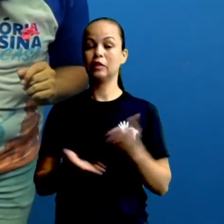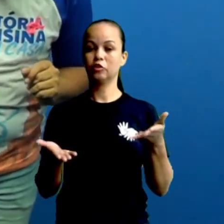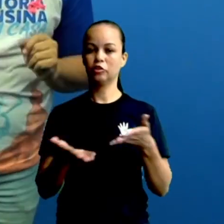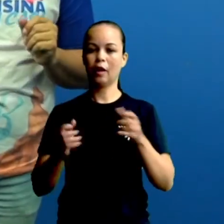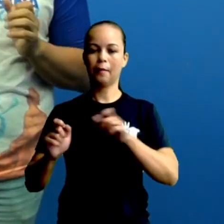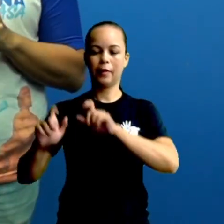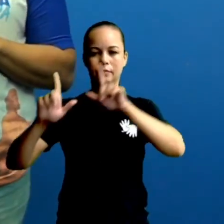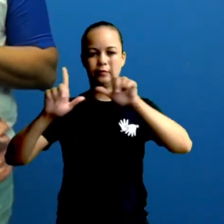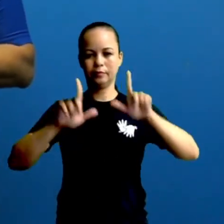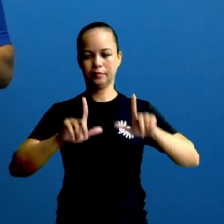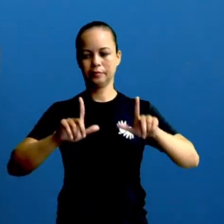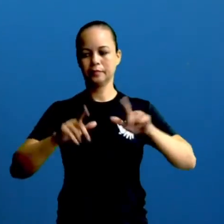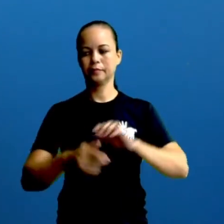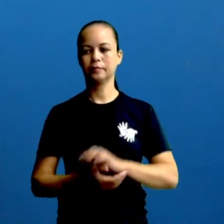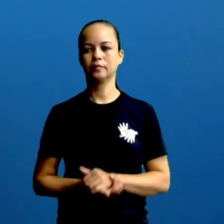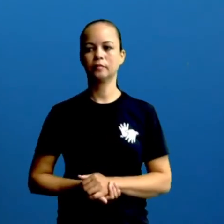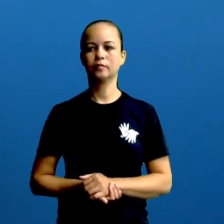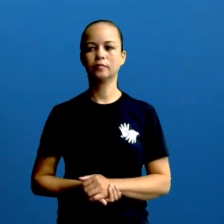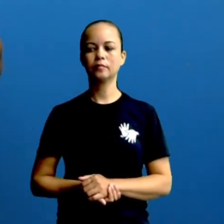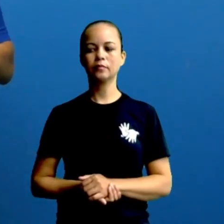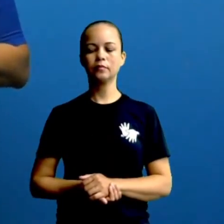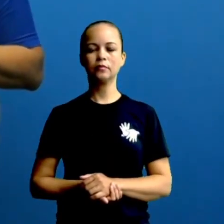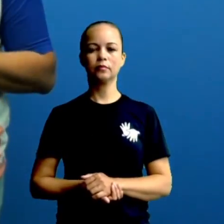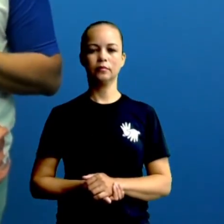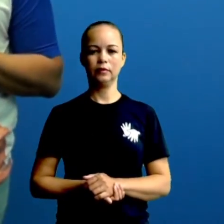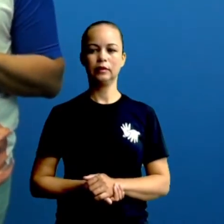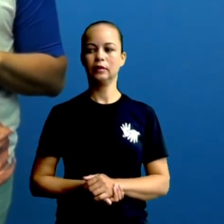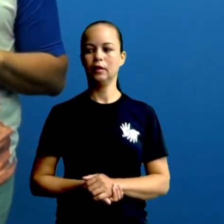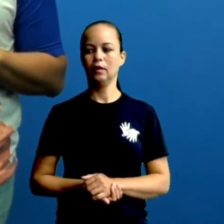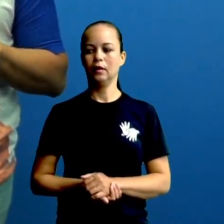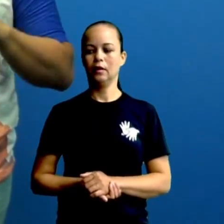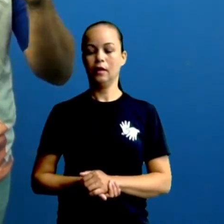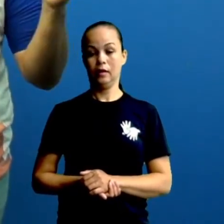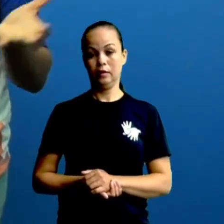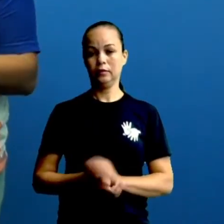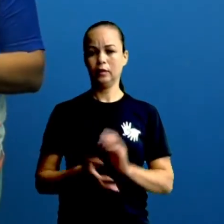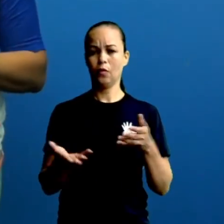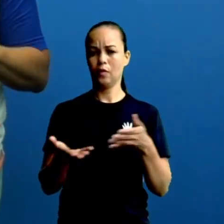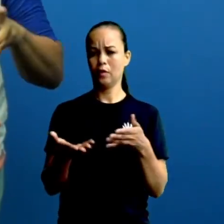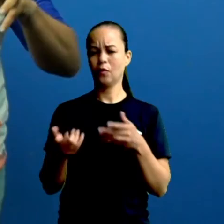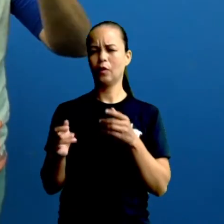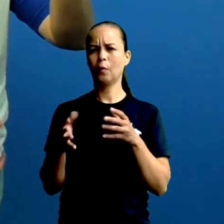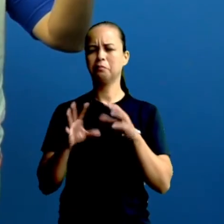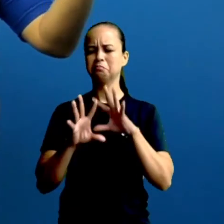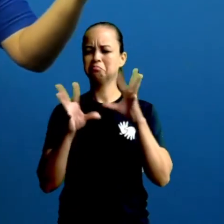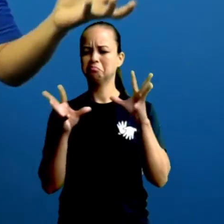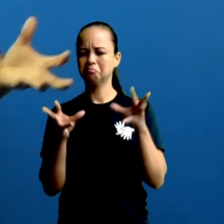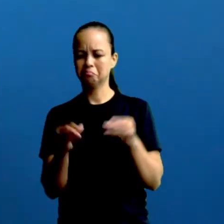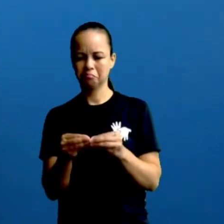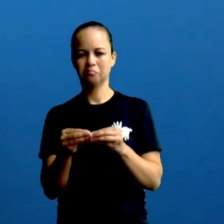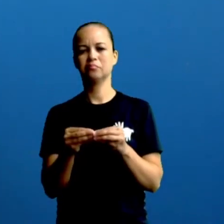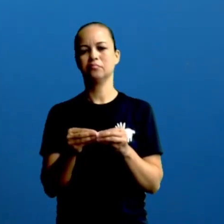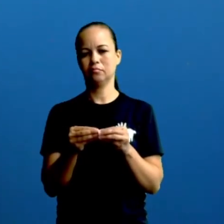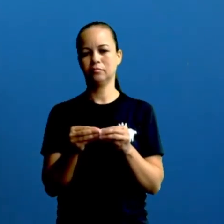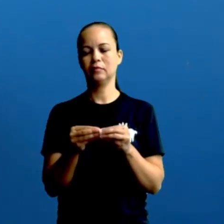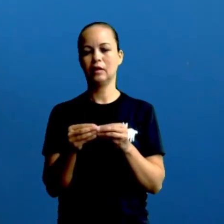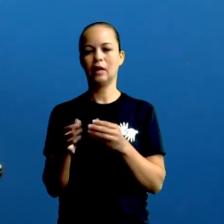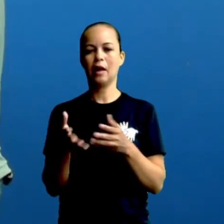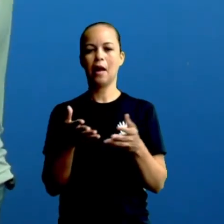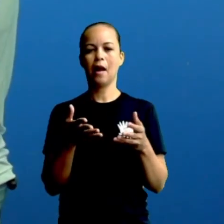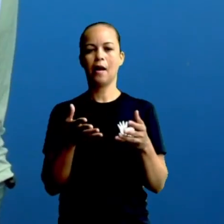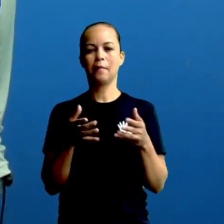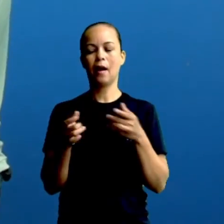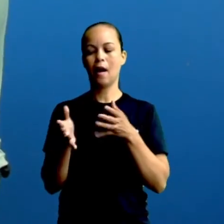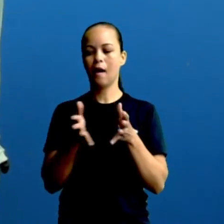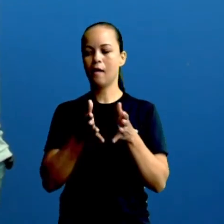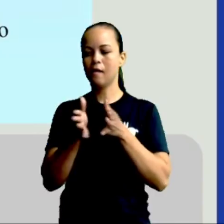ir para o nosso próximo slide, que é aquele momento que a gente justamente faz um pequeno resumo / revisão. Que seria